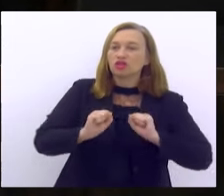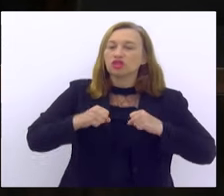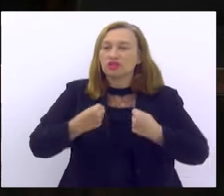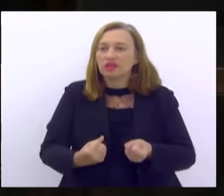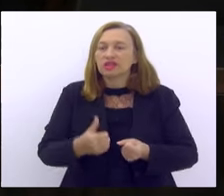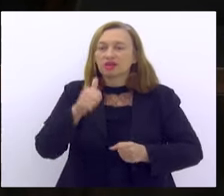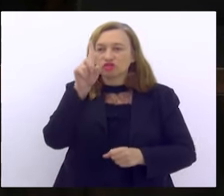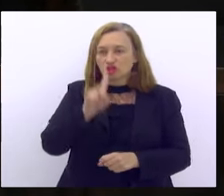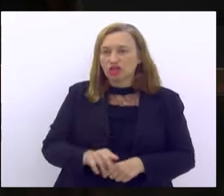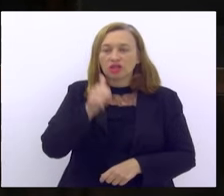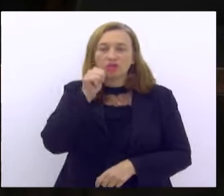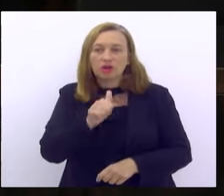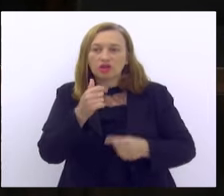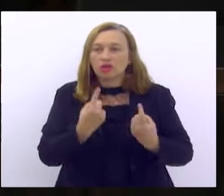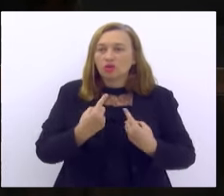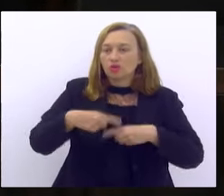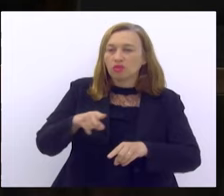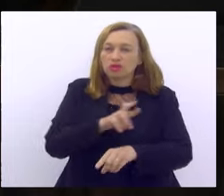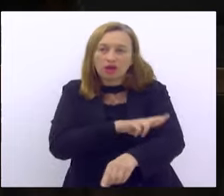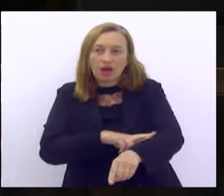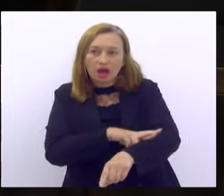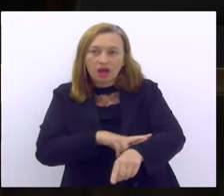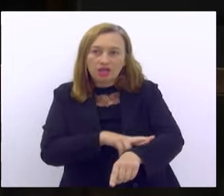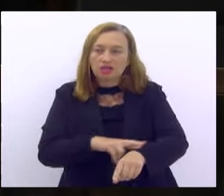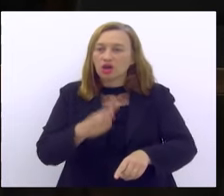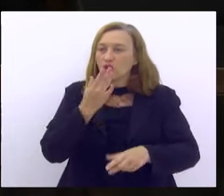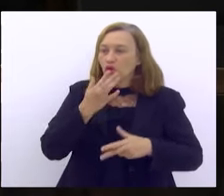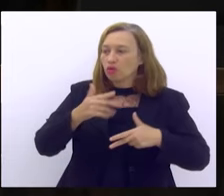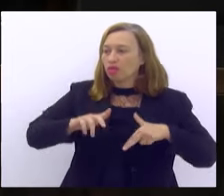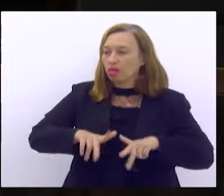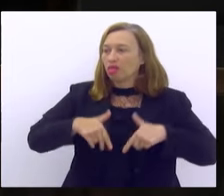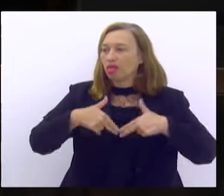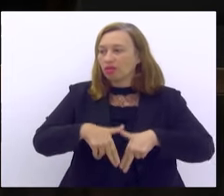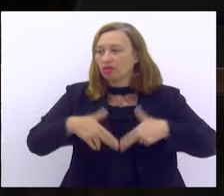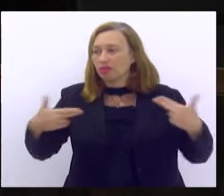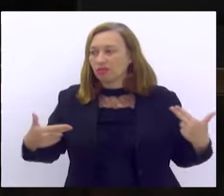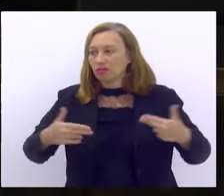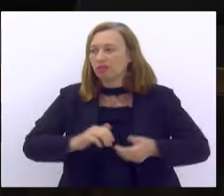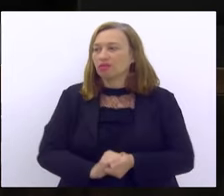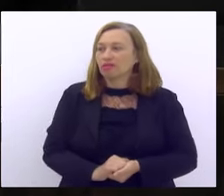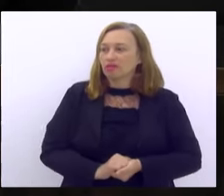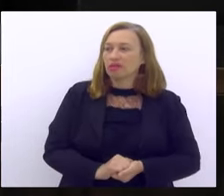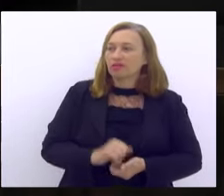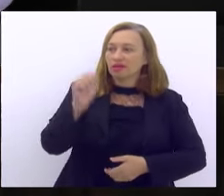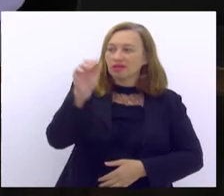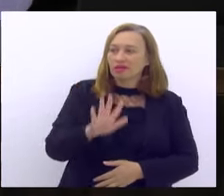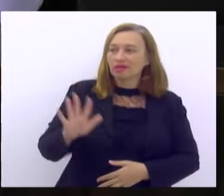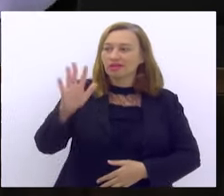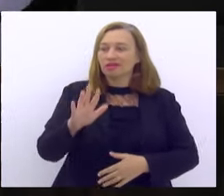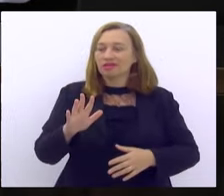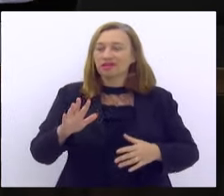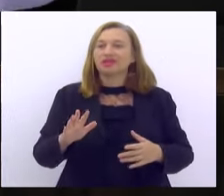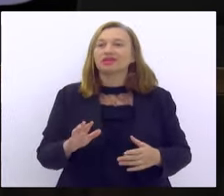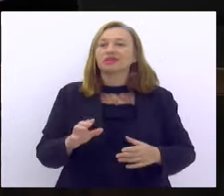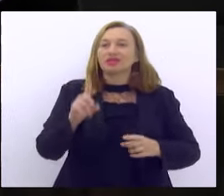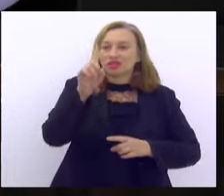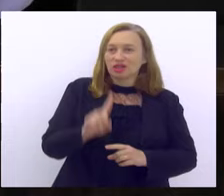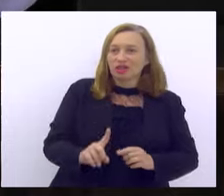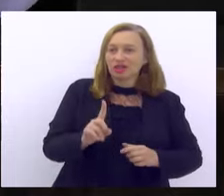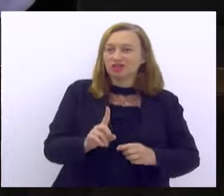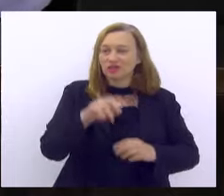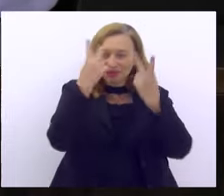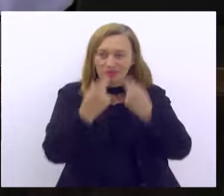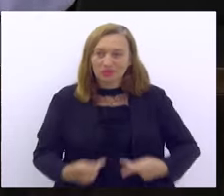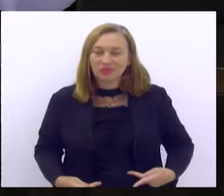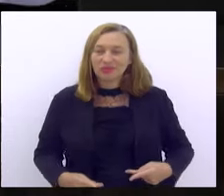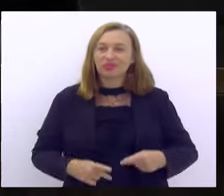à Discriminação e Preconceito de Raça, Cor, Etnia, Religião e Procedência Nacional, de Defesa dos Direitos Humanos e Cidadania, Assuntos